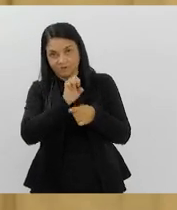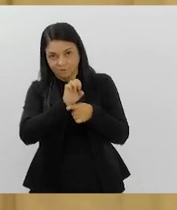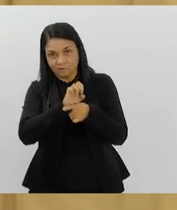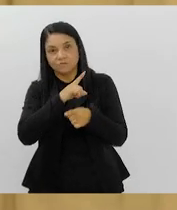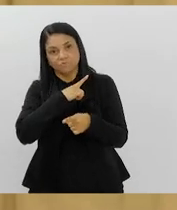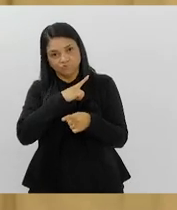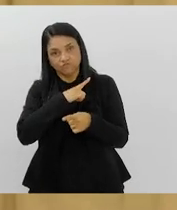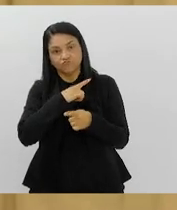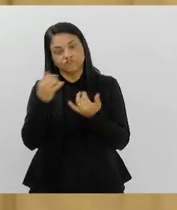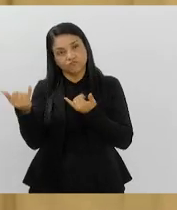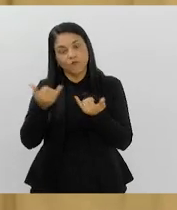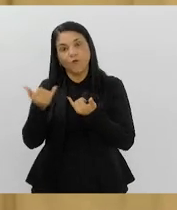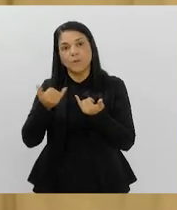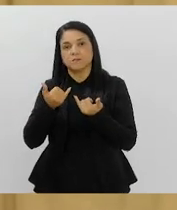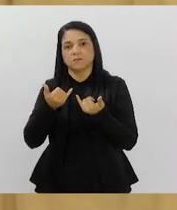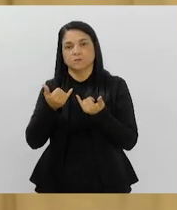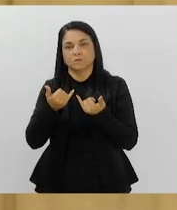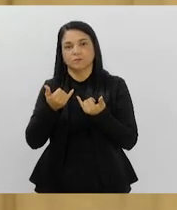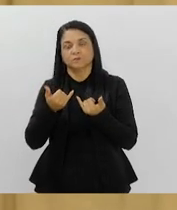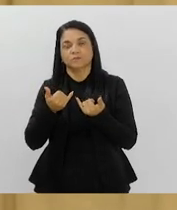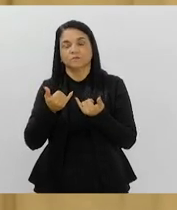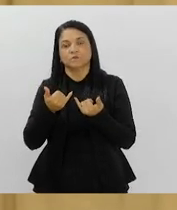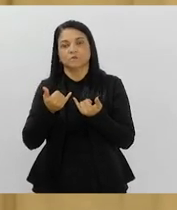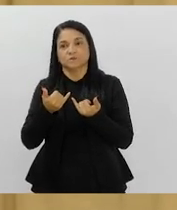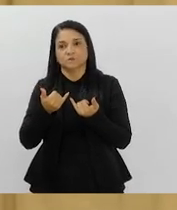detêm essa informação. Então,